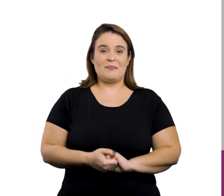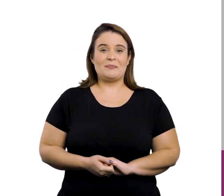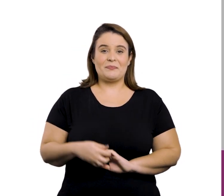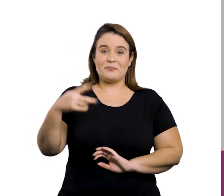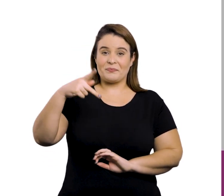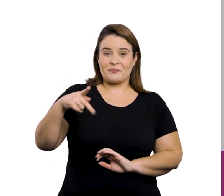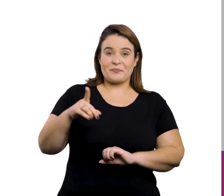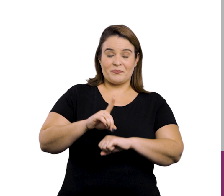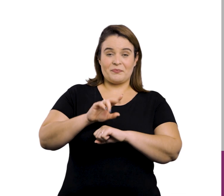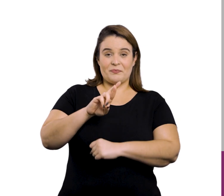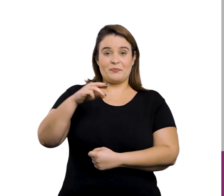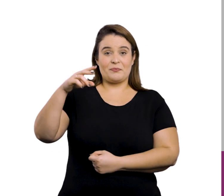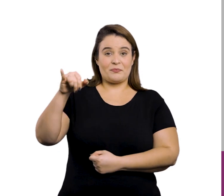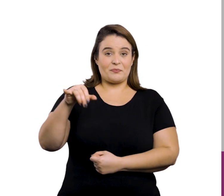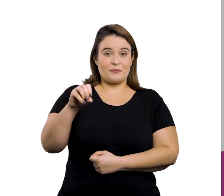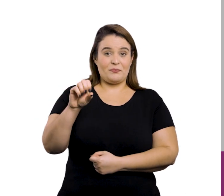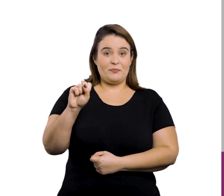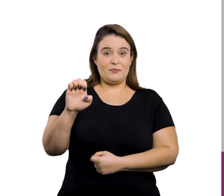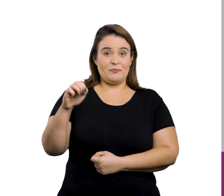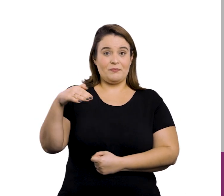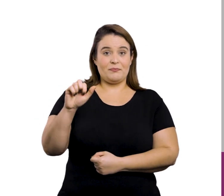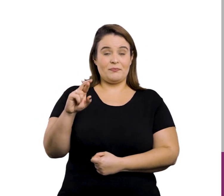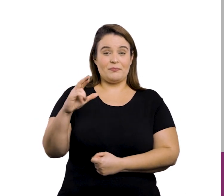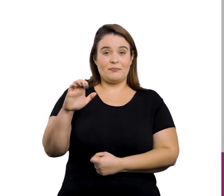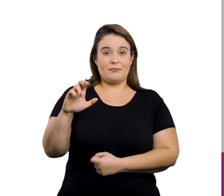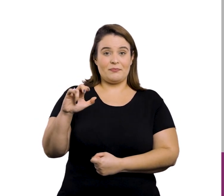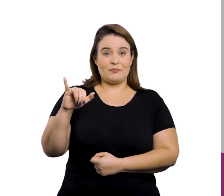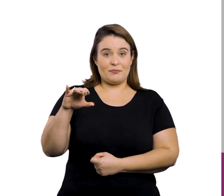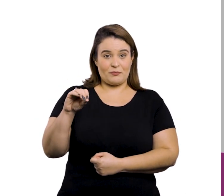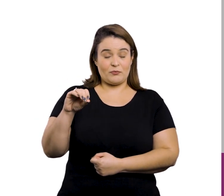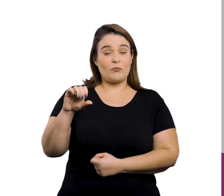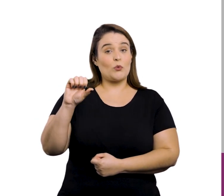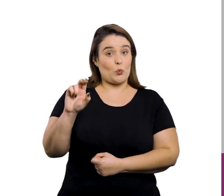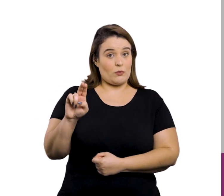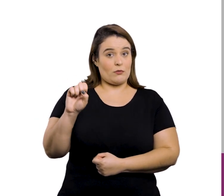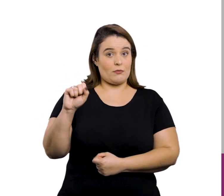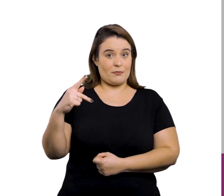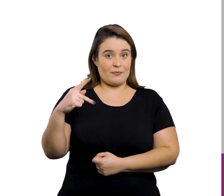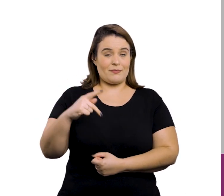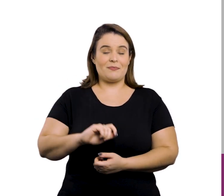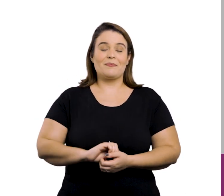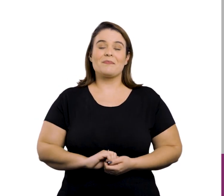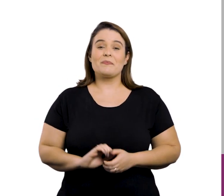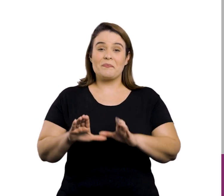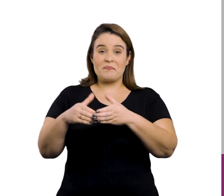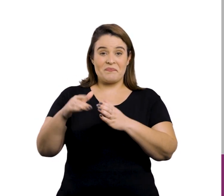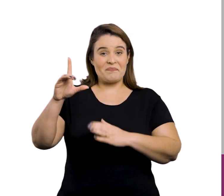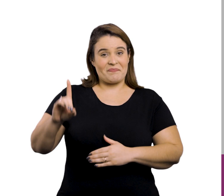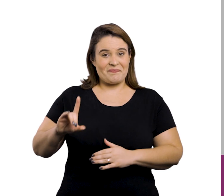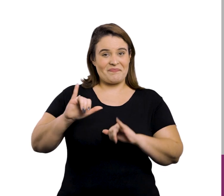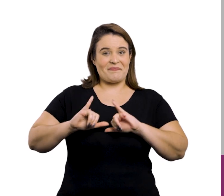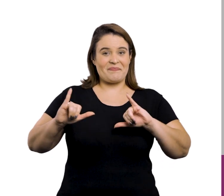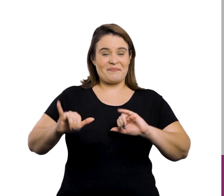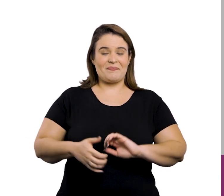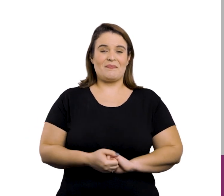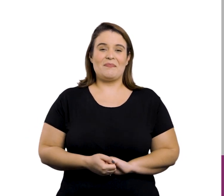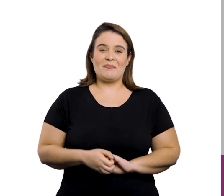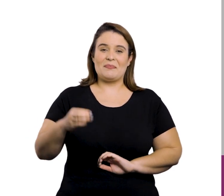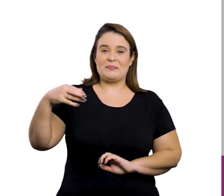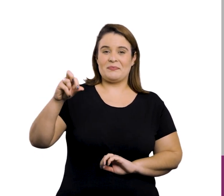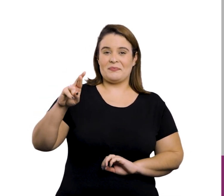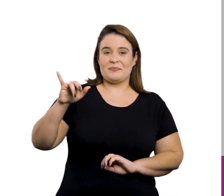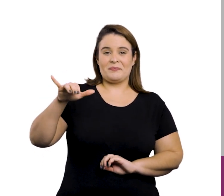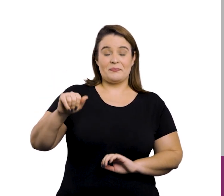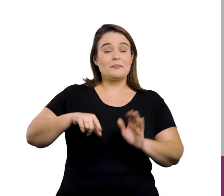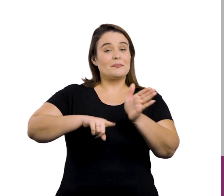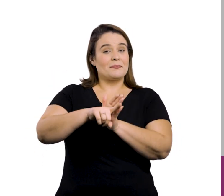Comitê SP da Campanha, Professor Doutor José Marcelino de Rezende Pinto, USP, Comitê Diretivo da